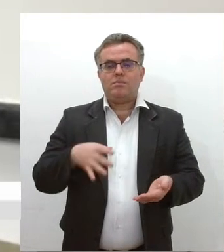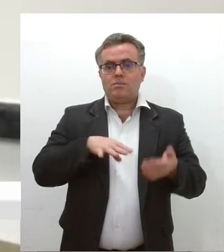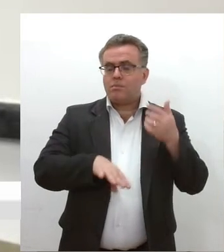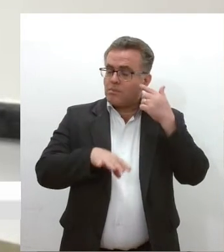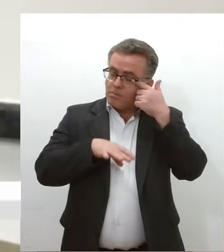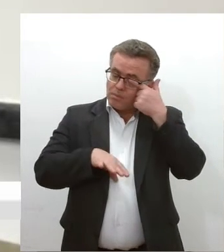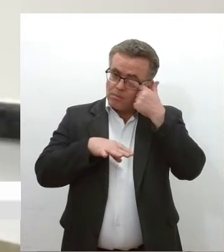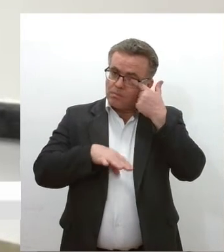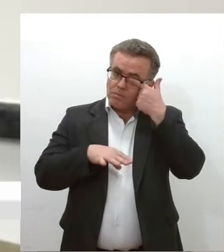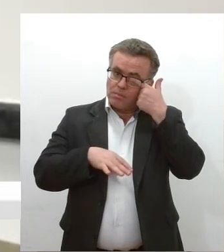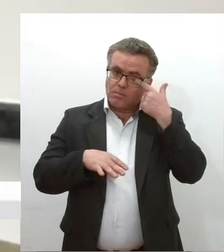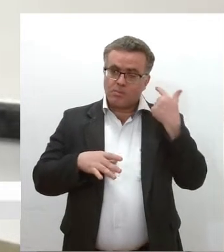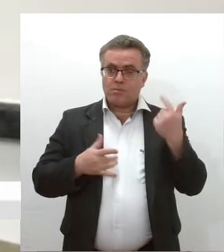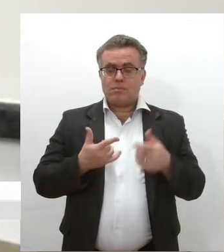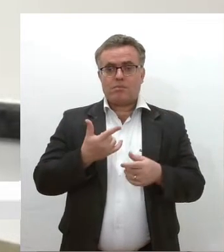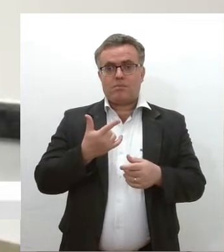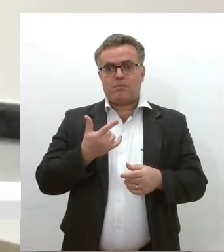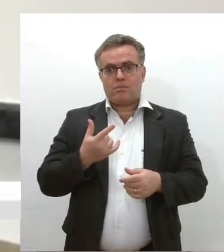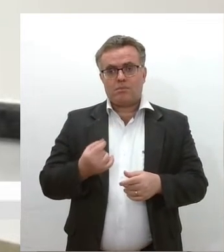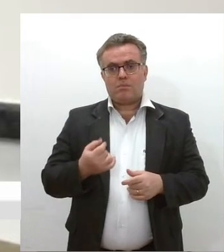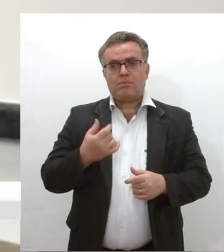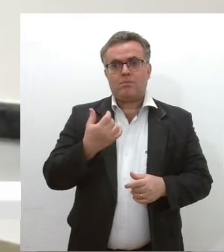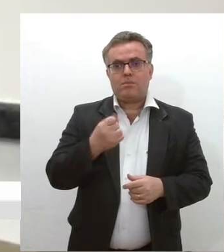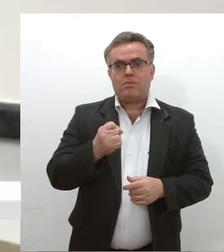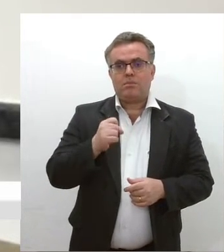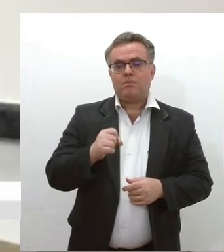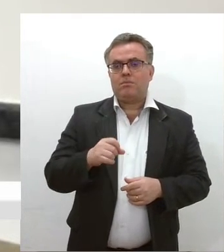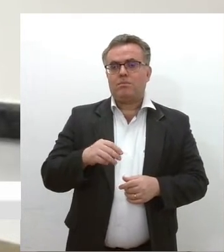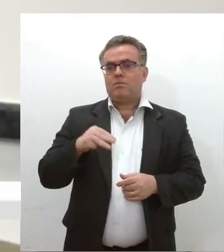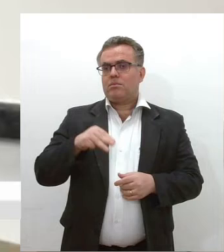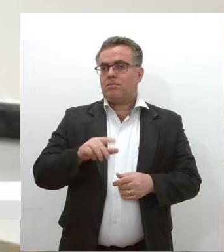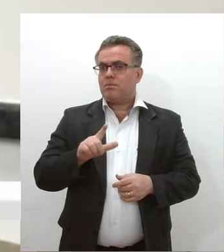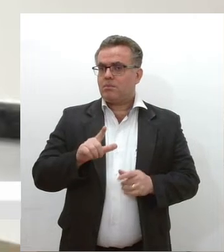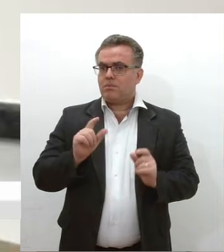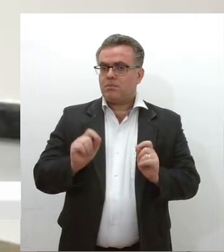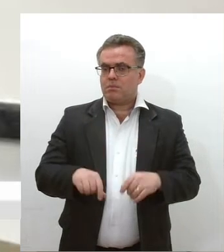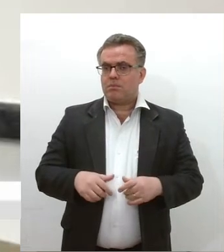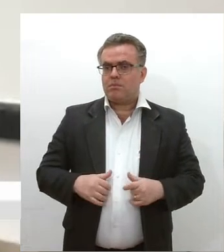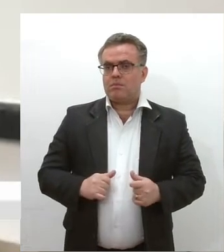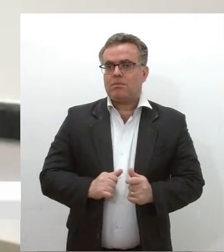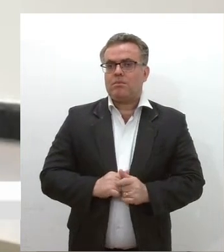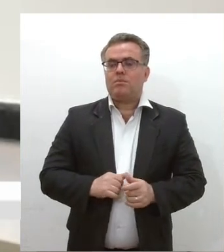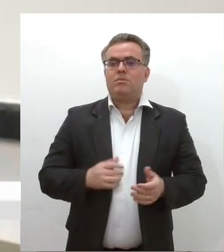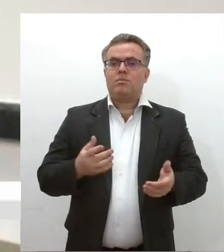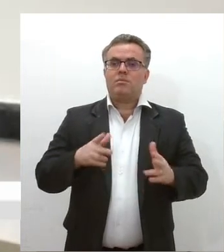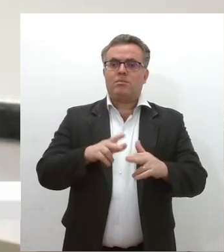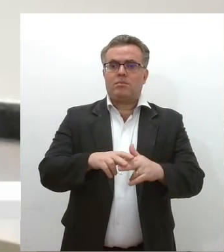de 20 até 80 ml no ciclo todo, certo? Então, se você passou